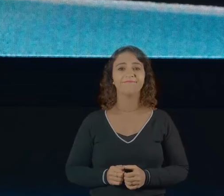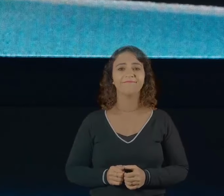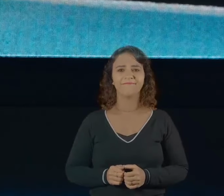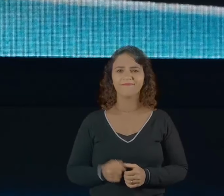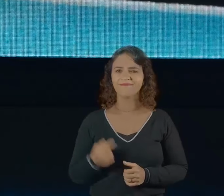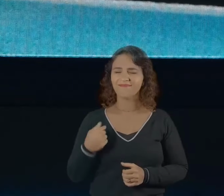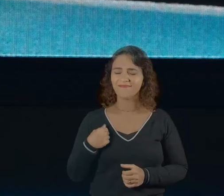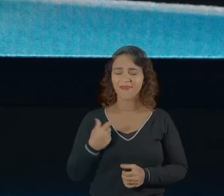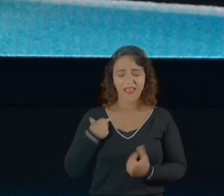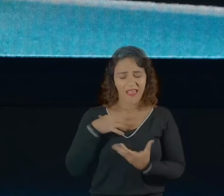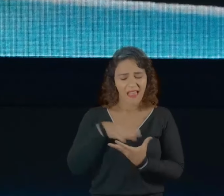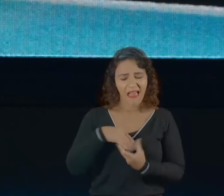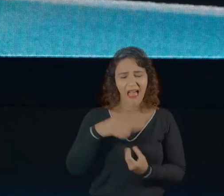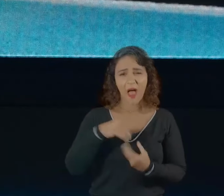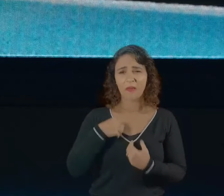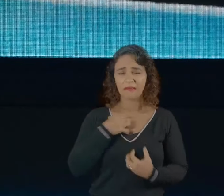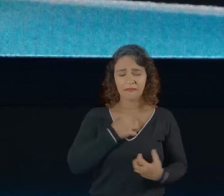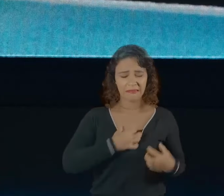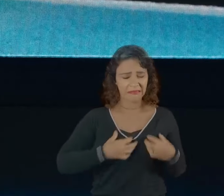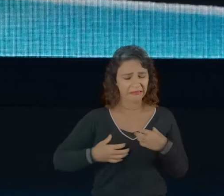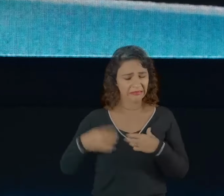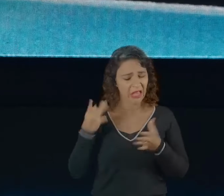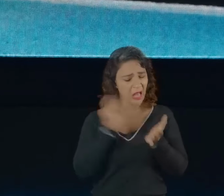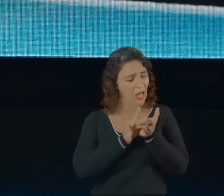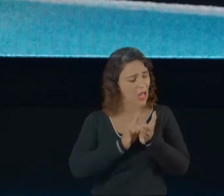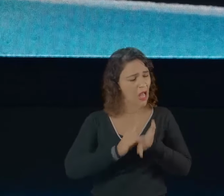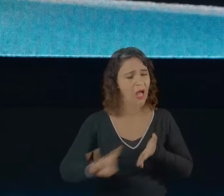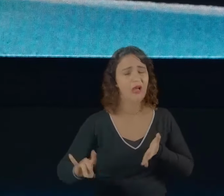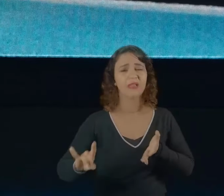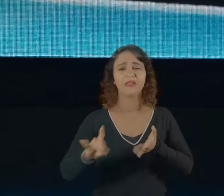cheio de dor na alma, de rancor, de ódio.